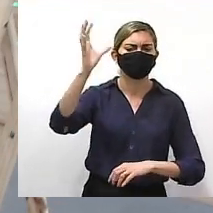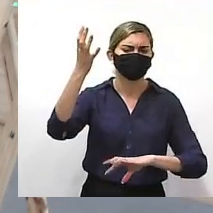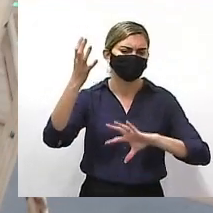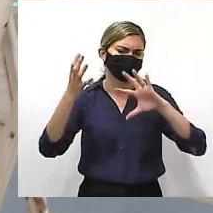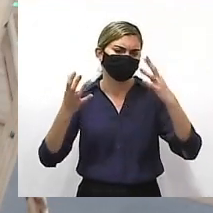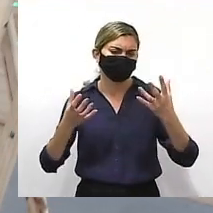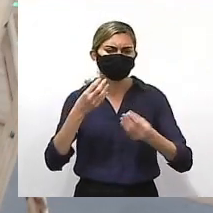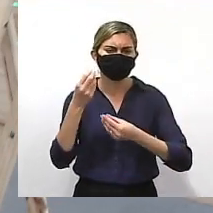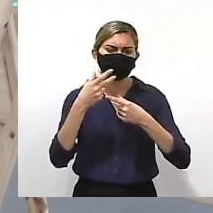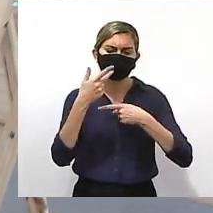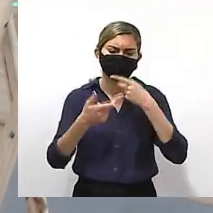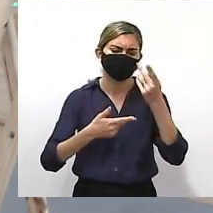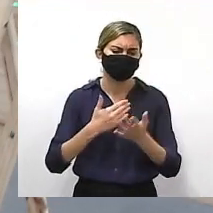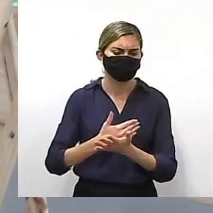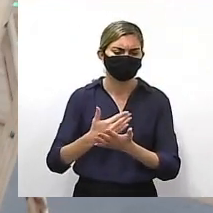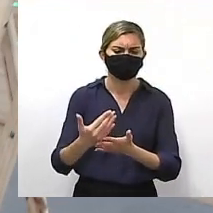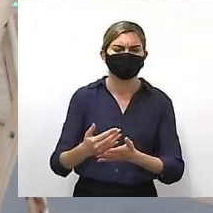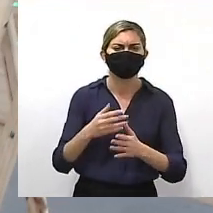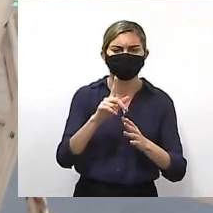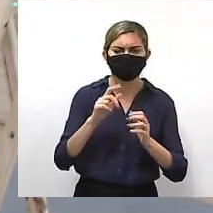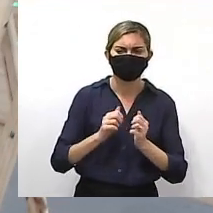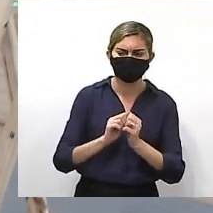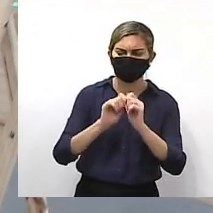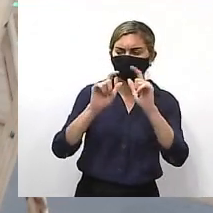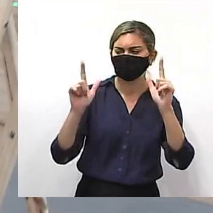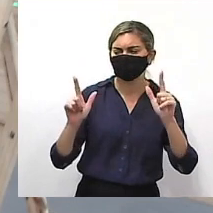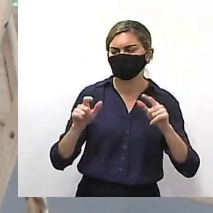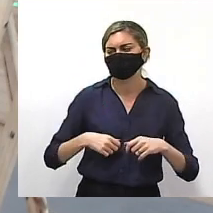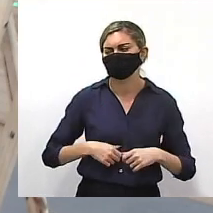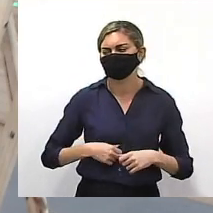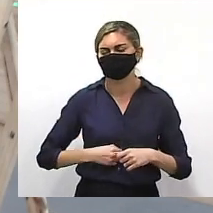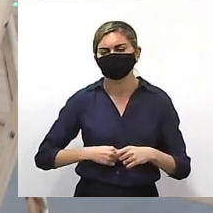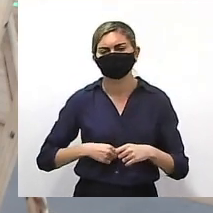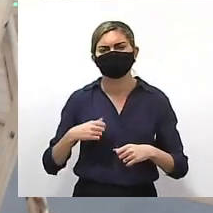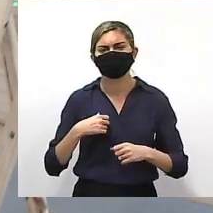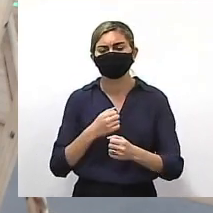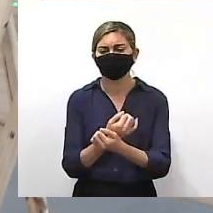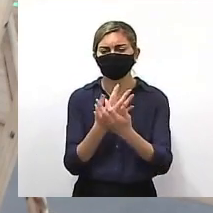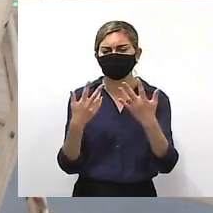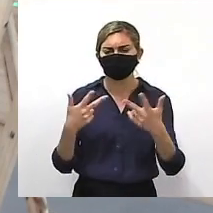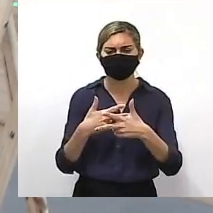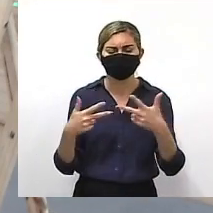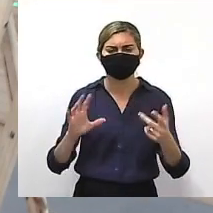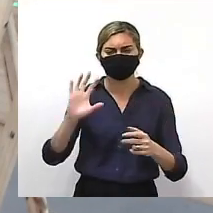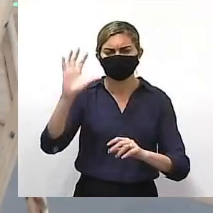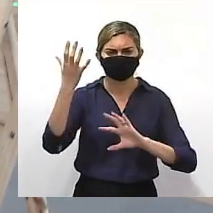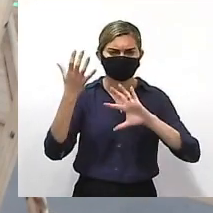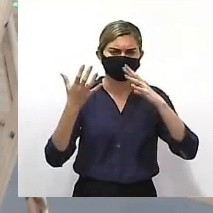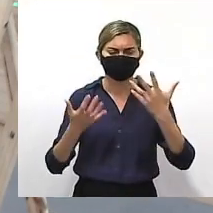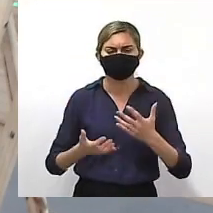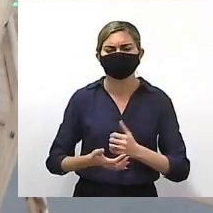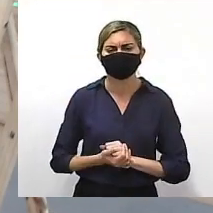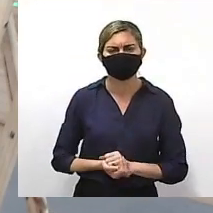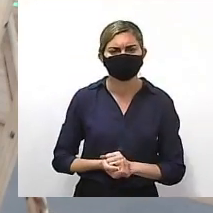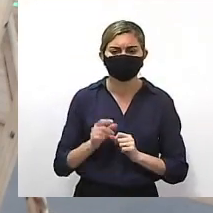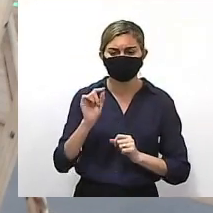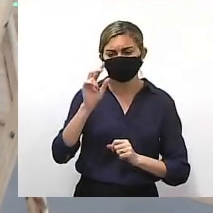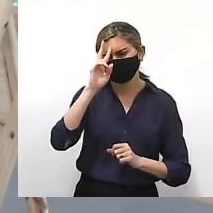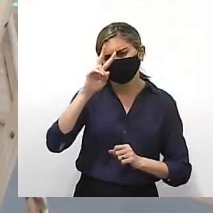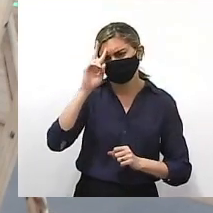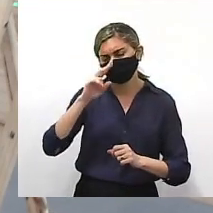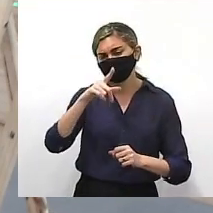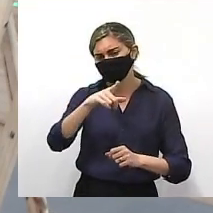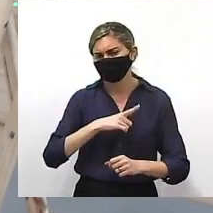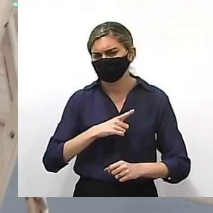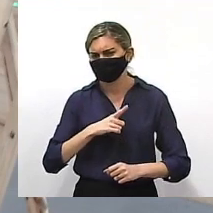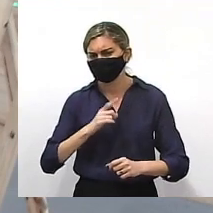como eu disse lá no início, quando você abre a janela? Quais são as coisas que estão acontecendo? Que histórias